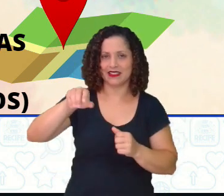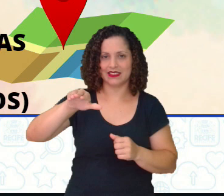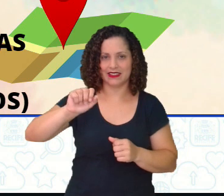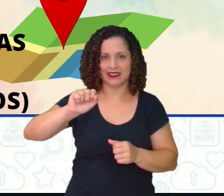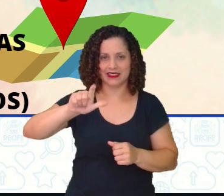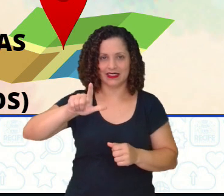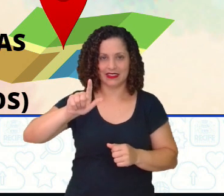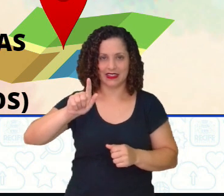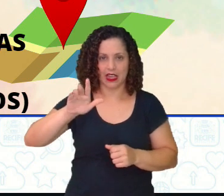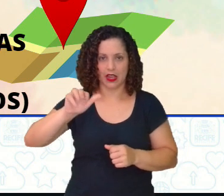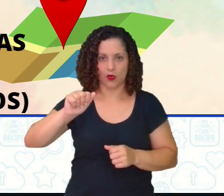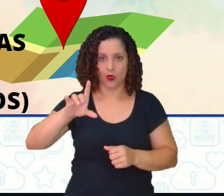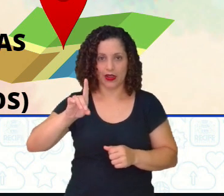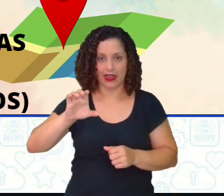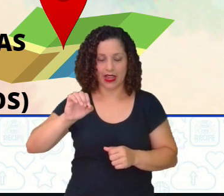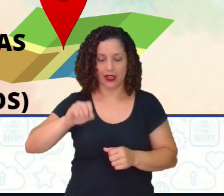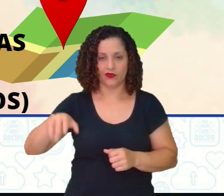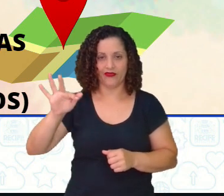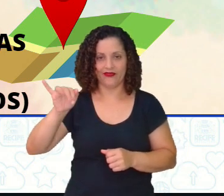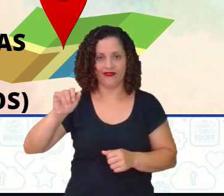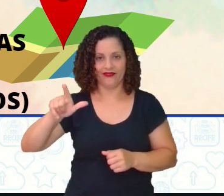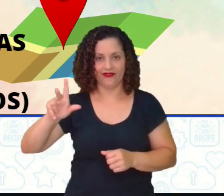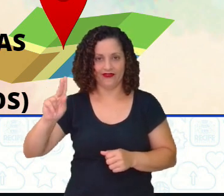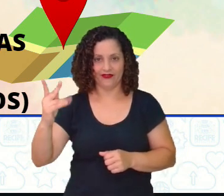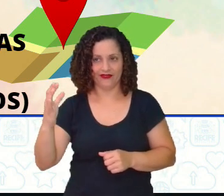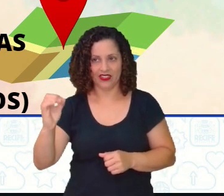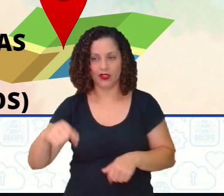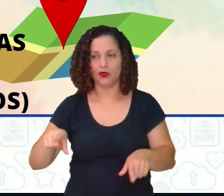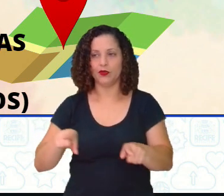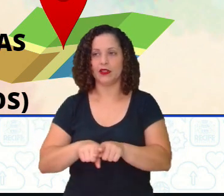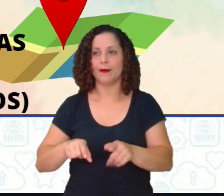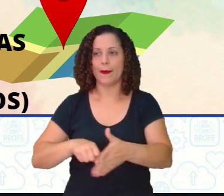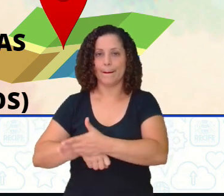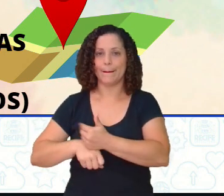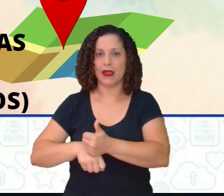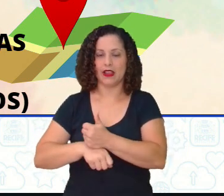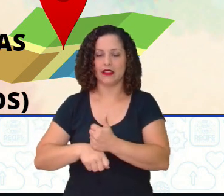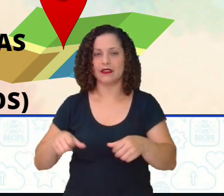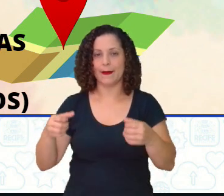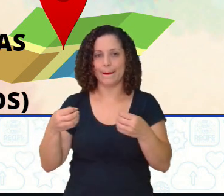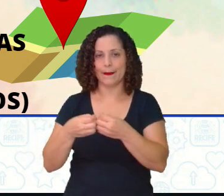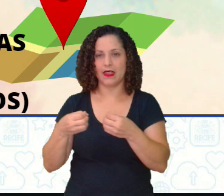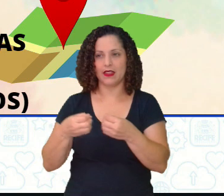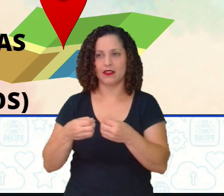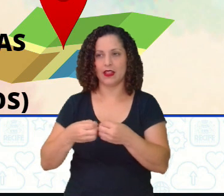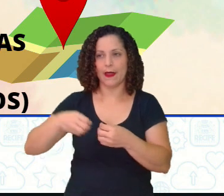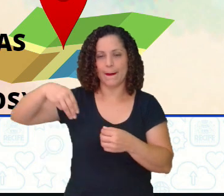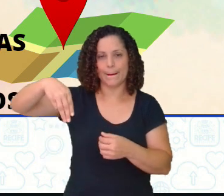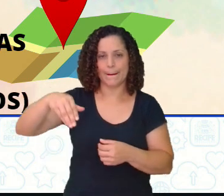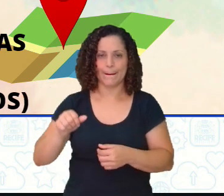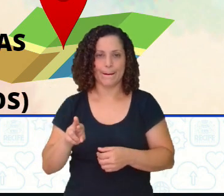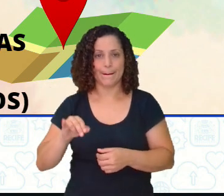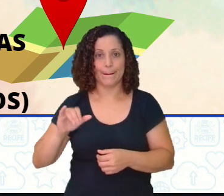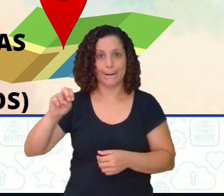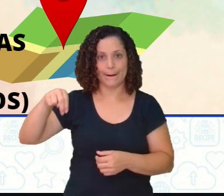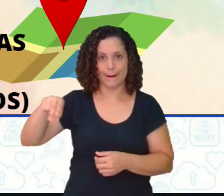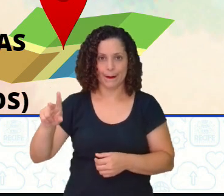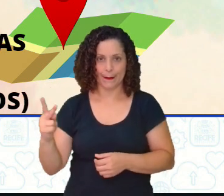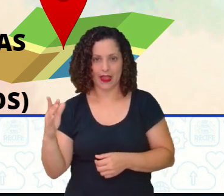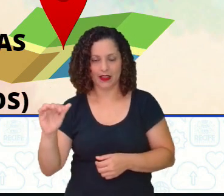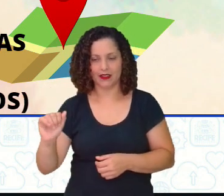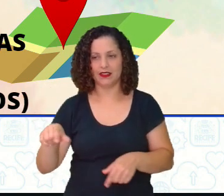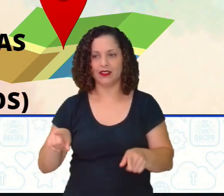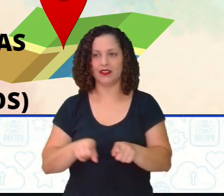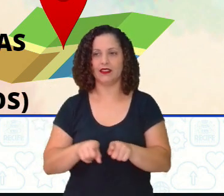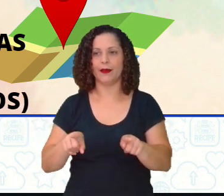aeroporto, a Praça do Arsenal da Marinha, a Praça Euclides da Cunha, que é aquela que fica próximo ao Clube Internacional,